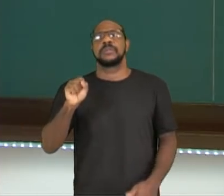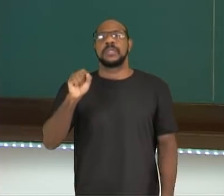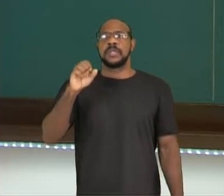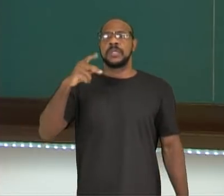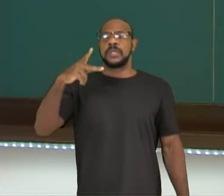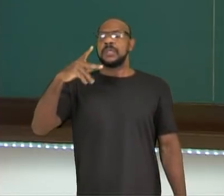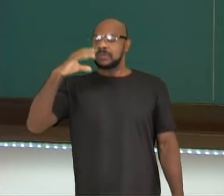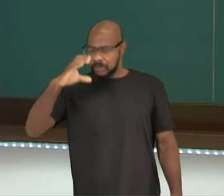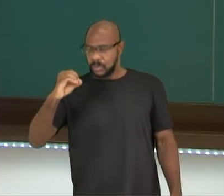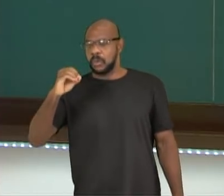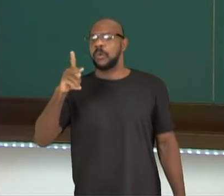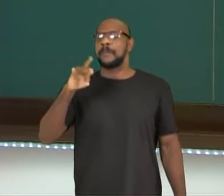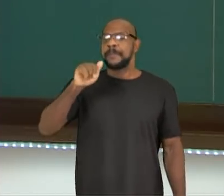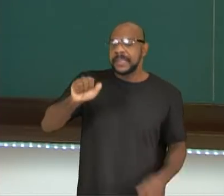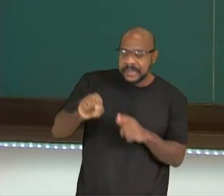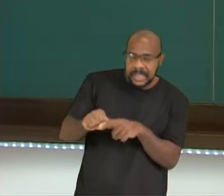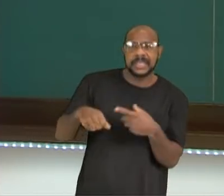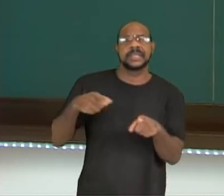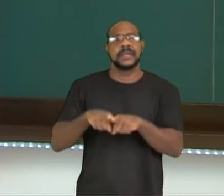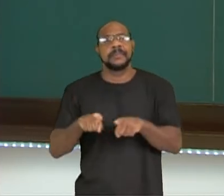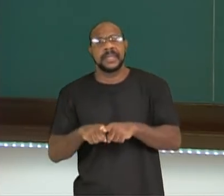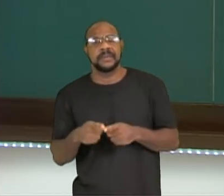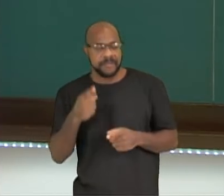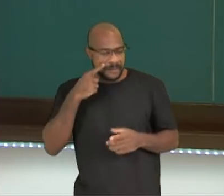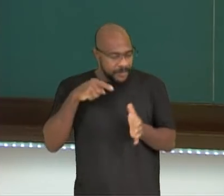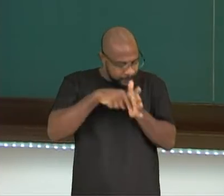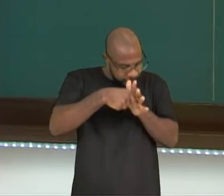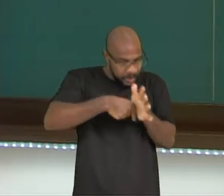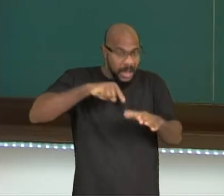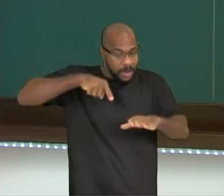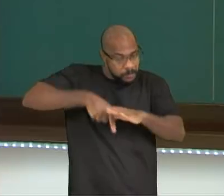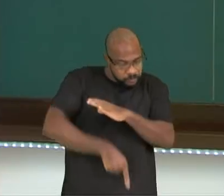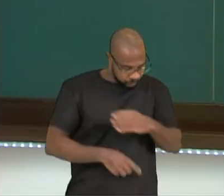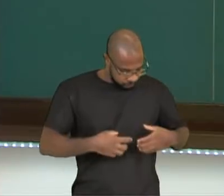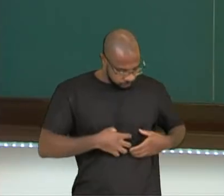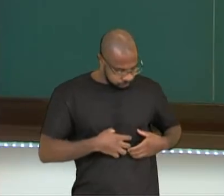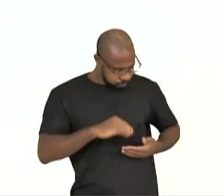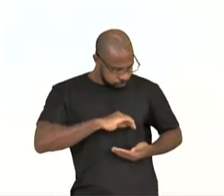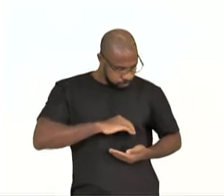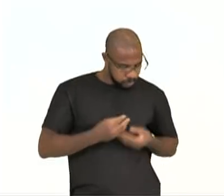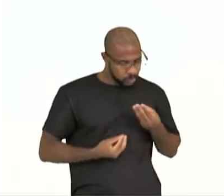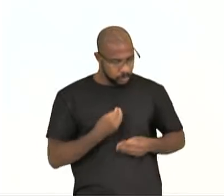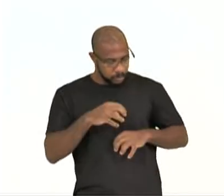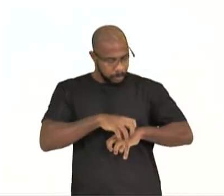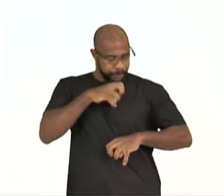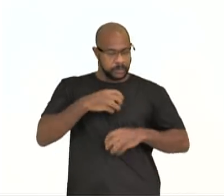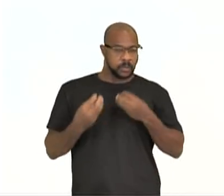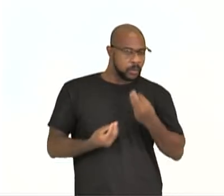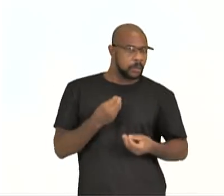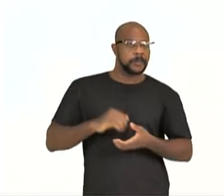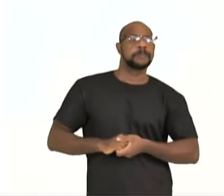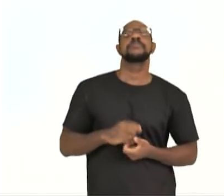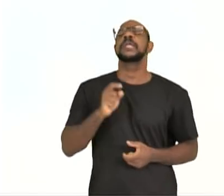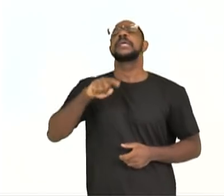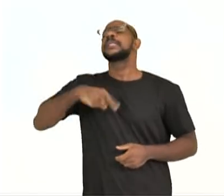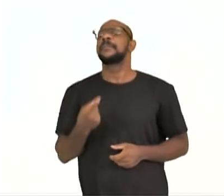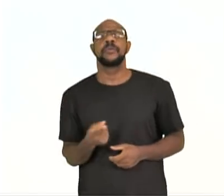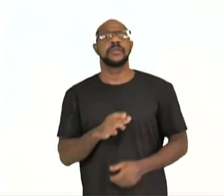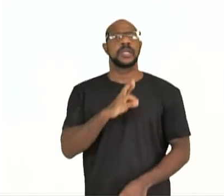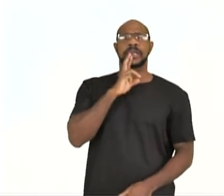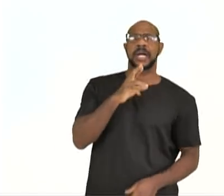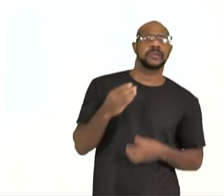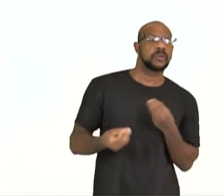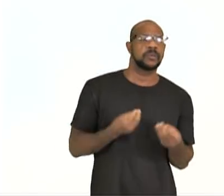de fato essas paredes, como é que está essa inflamação. E depois de diagnosticado, quais são